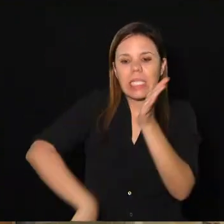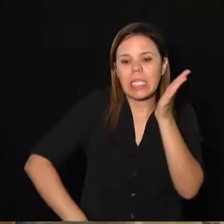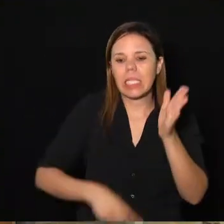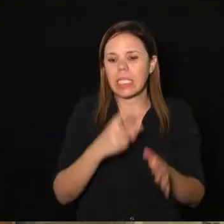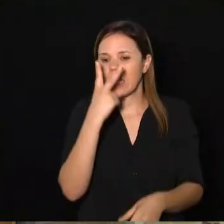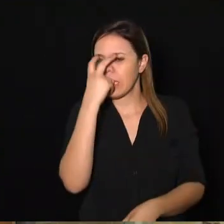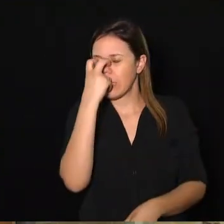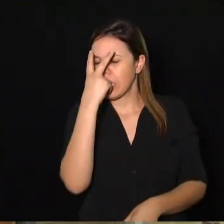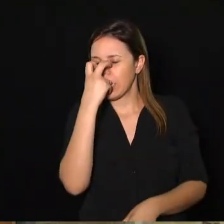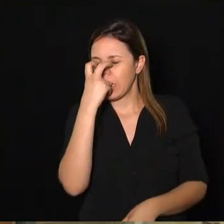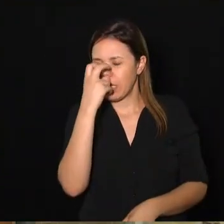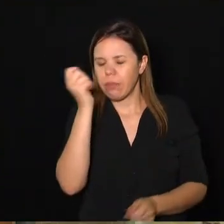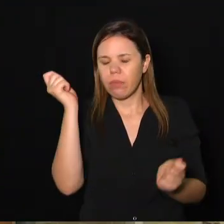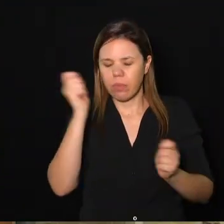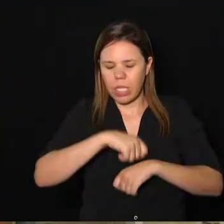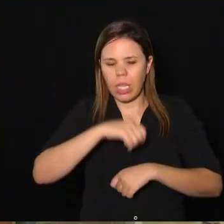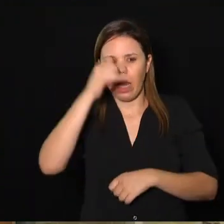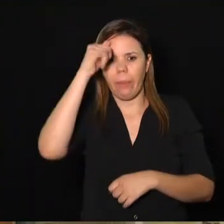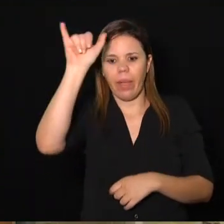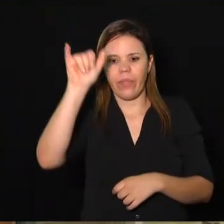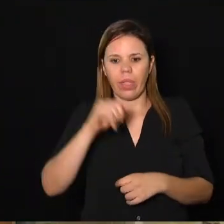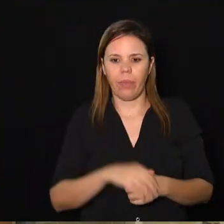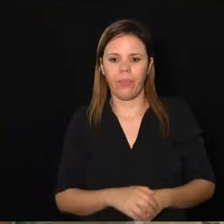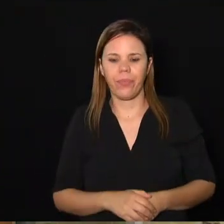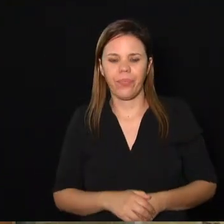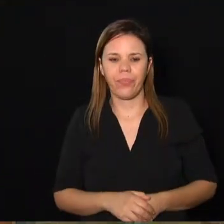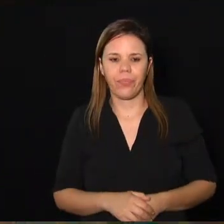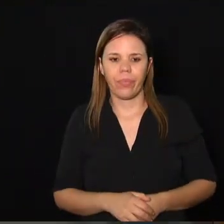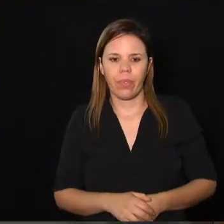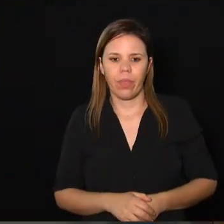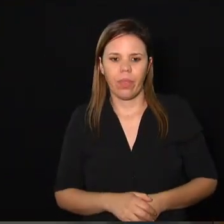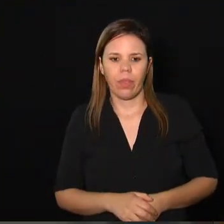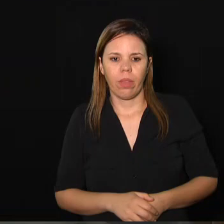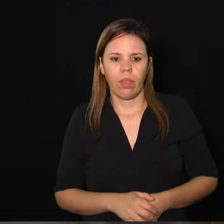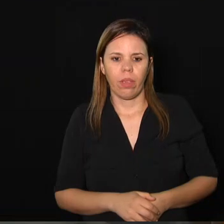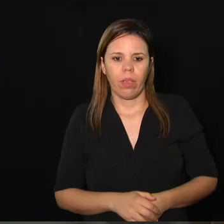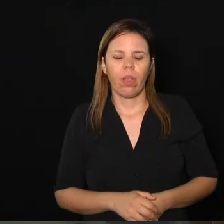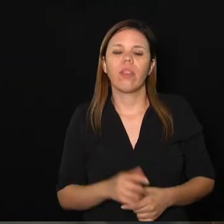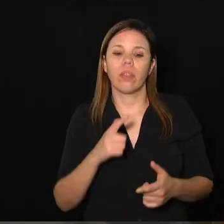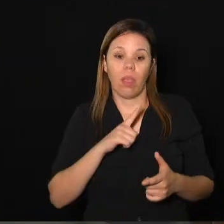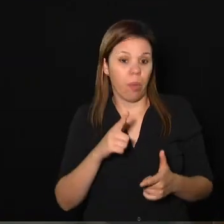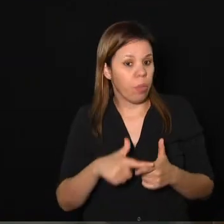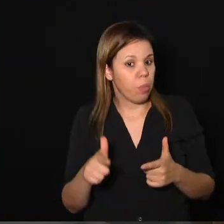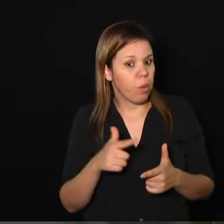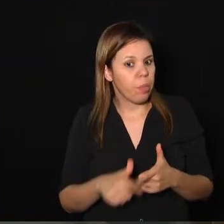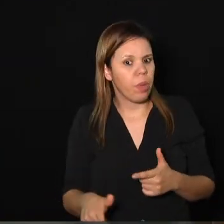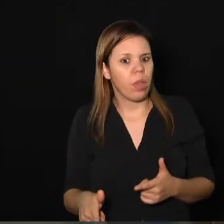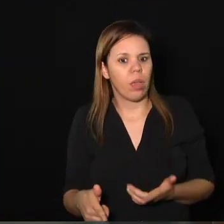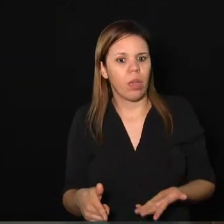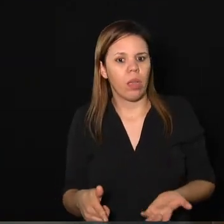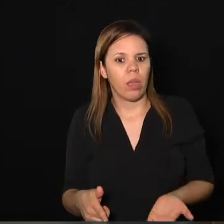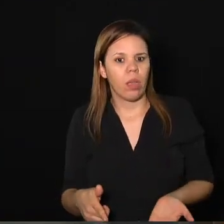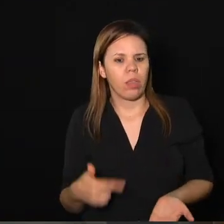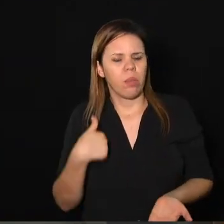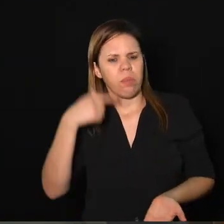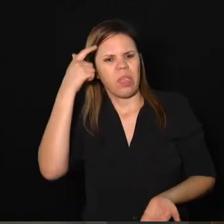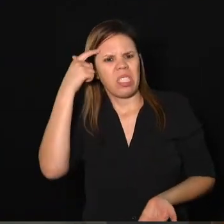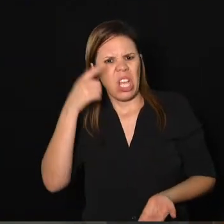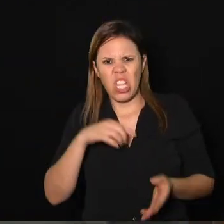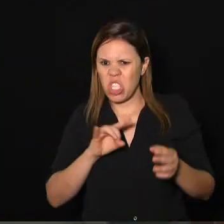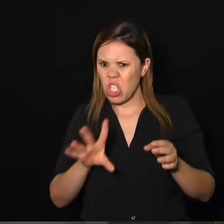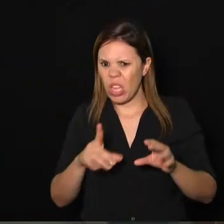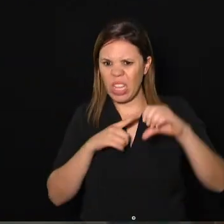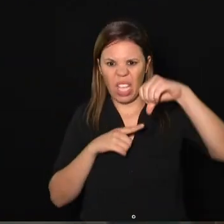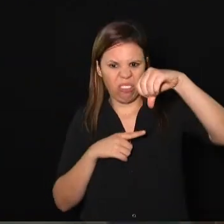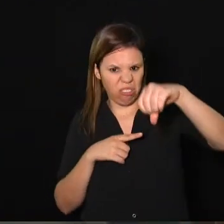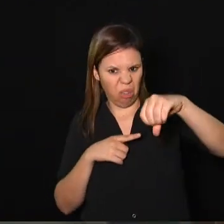evitável que é justamente o que a gente tem de problema quando a gente pensa em nove optometristas para uma cidade de mais de um